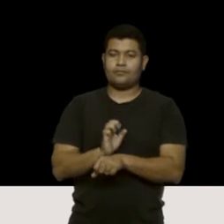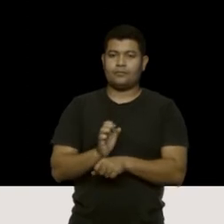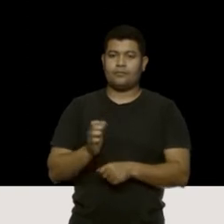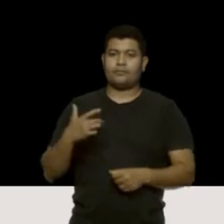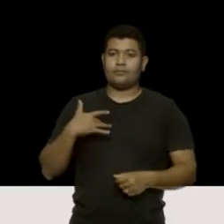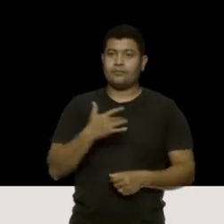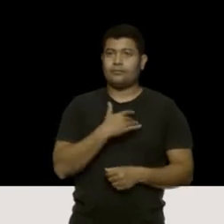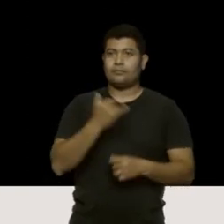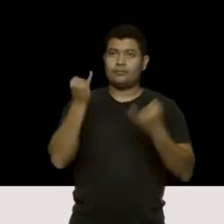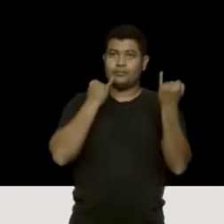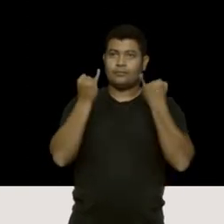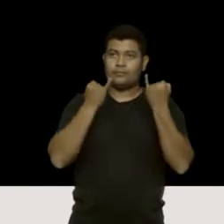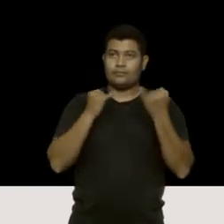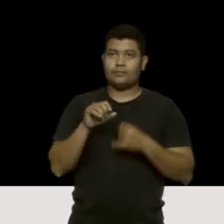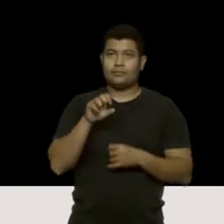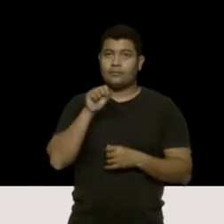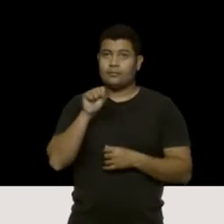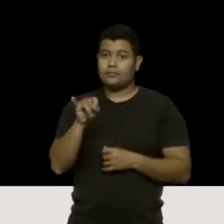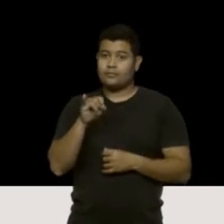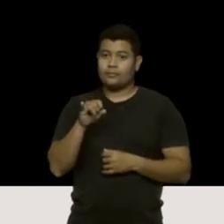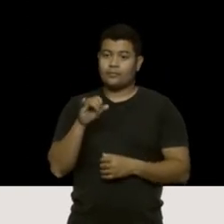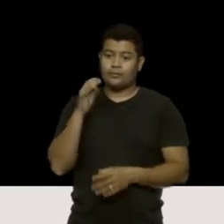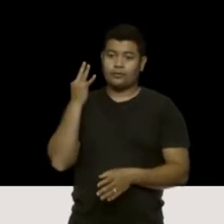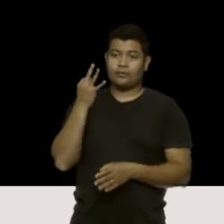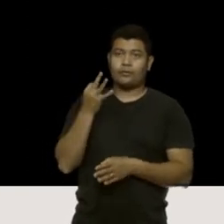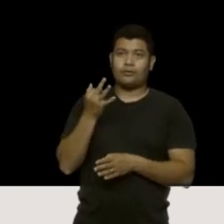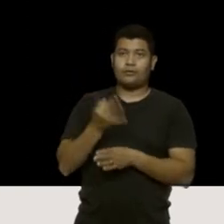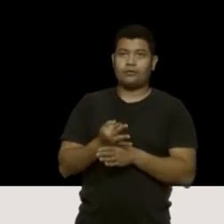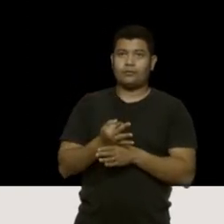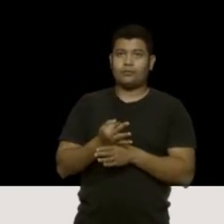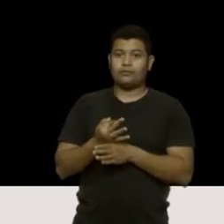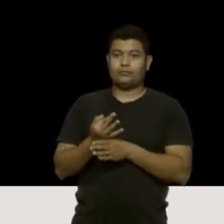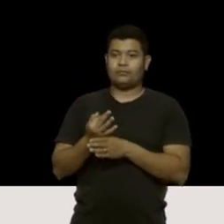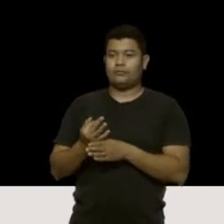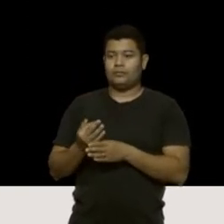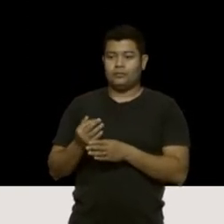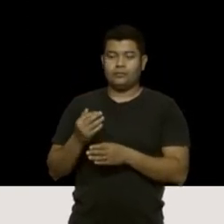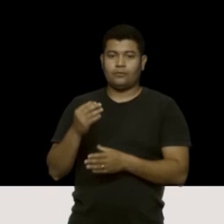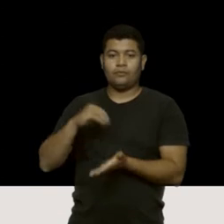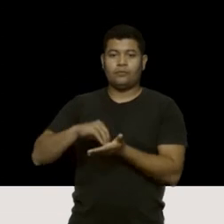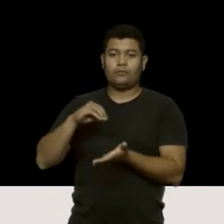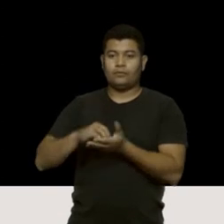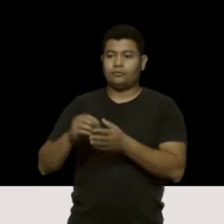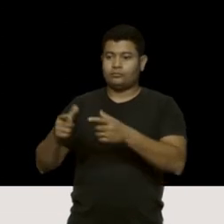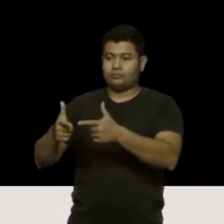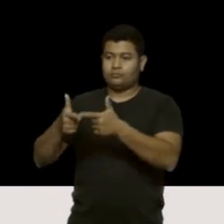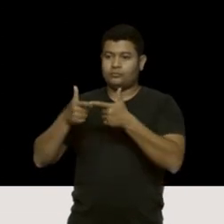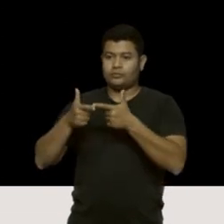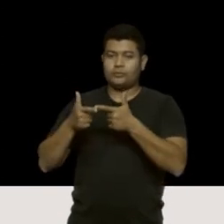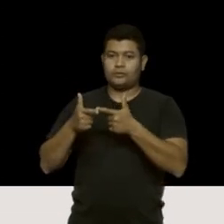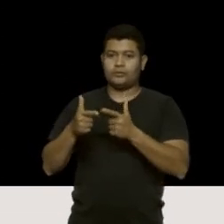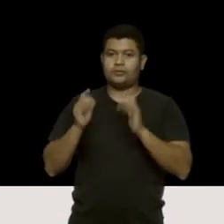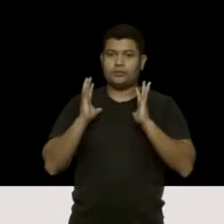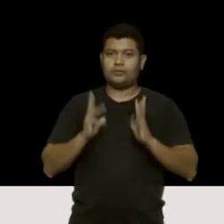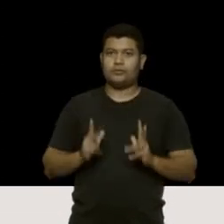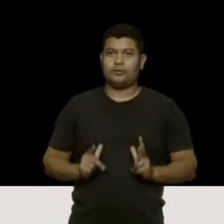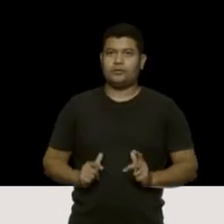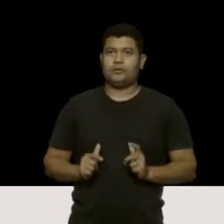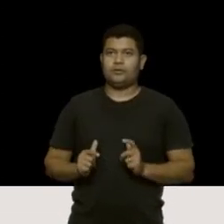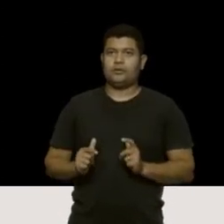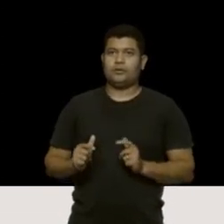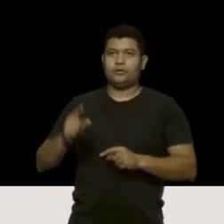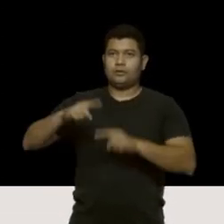informações acerca da suposta ausência de alvará sanitário para funcionamento de aparelhos